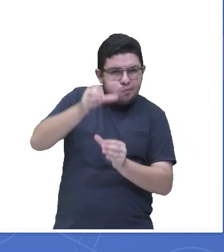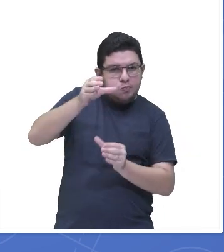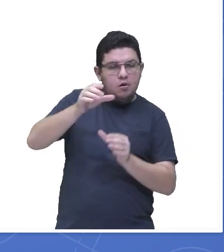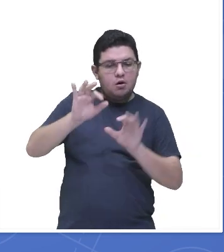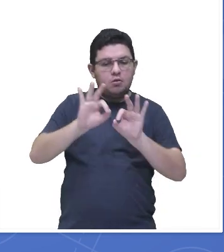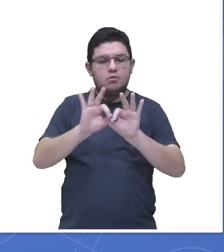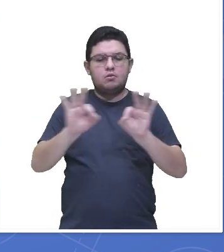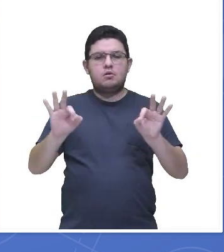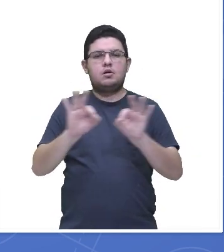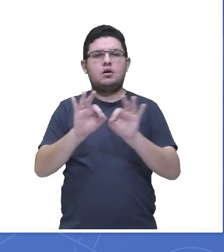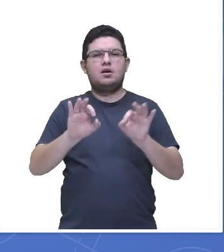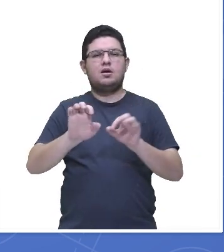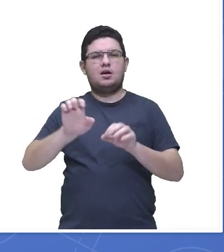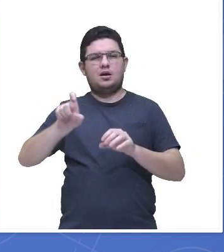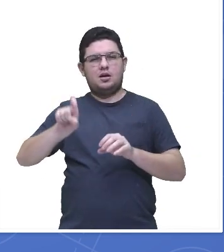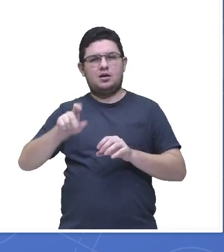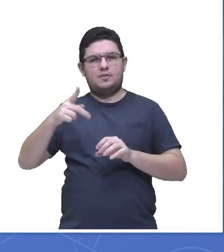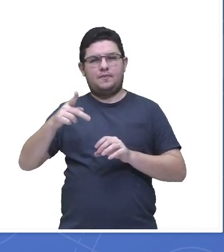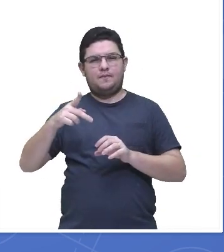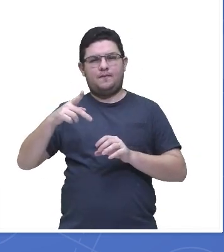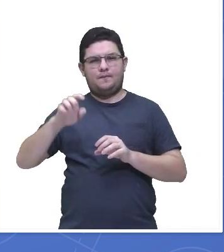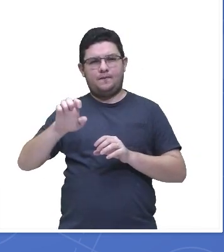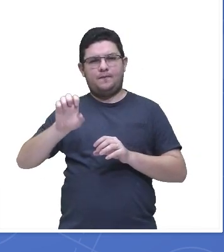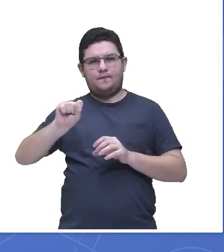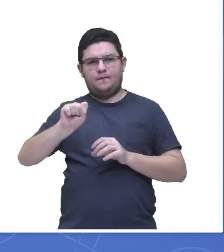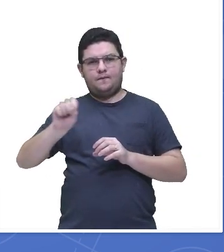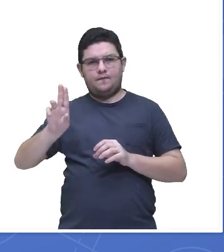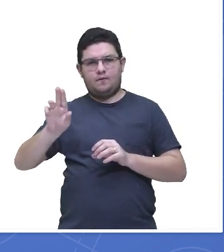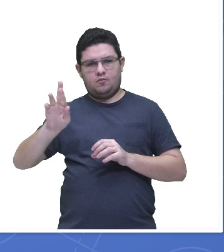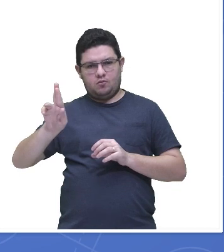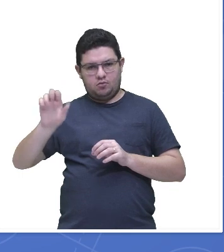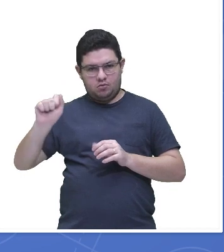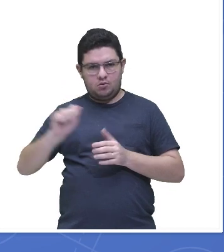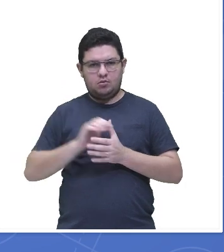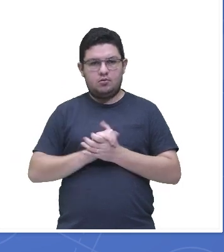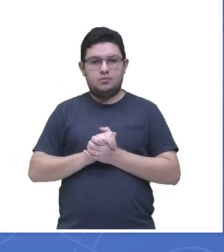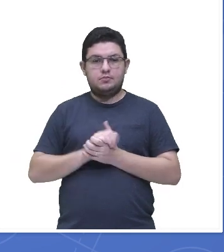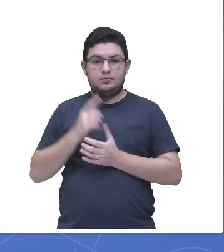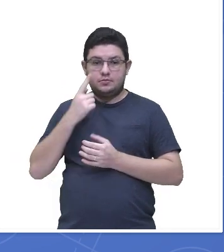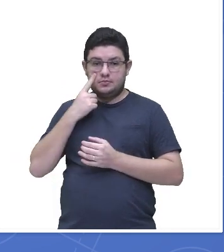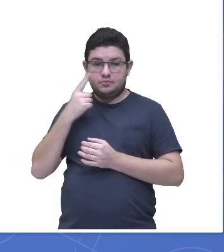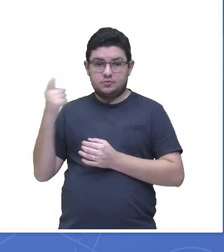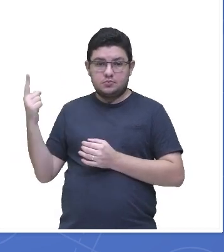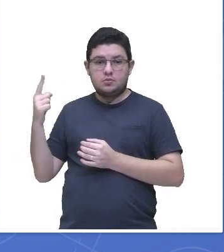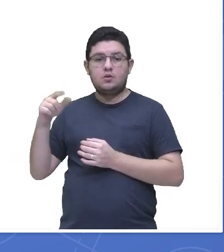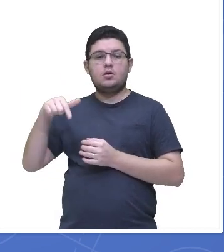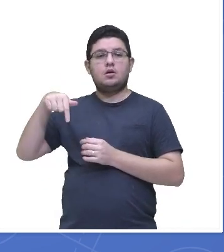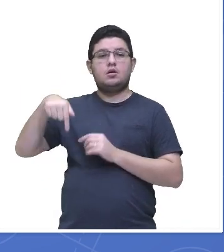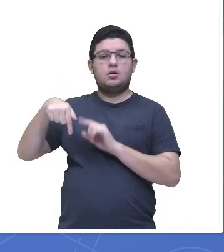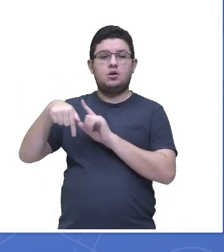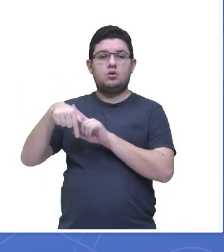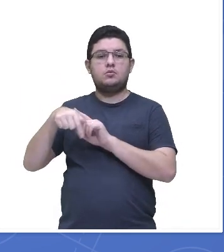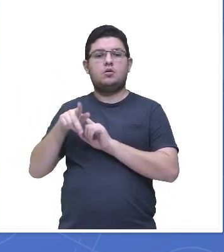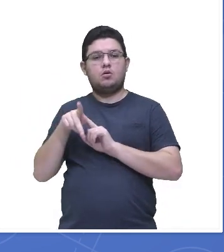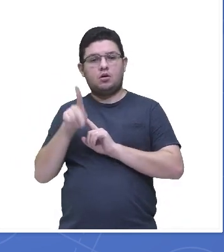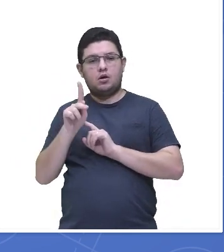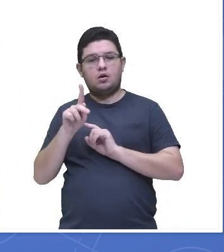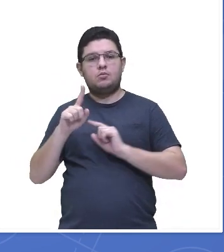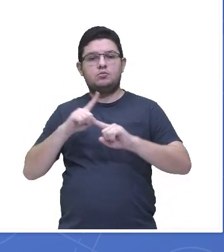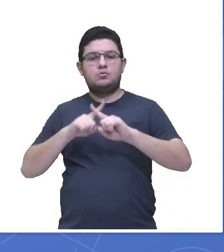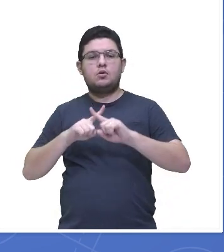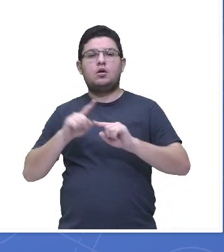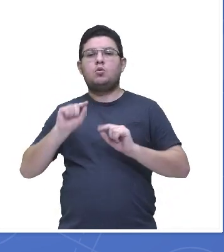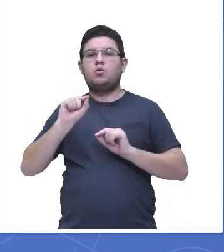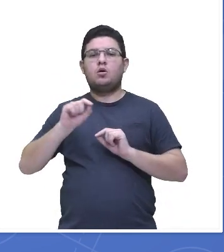expressão, onde Q é igual a uma constante, essa constante K, multiplicada pela área do material, multiplicada